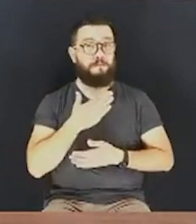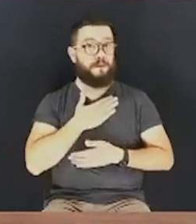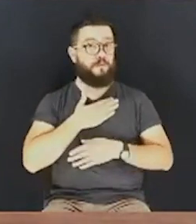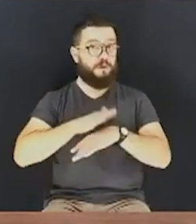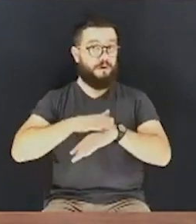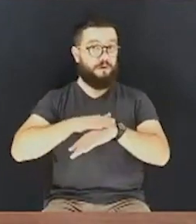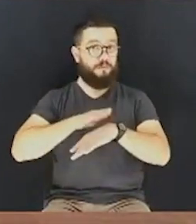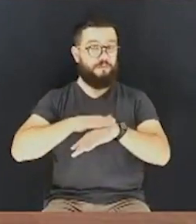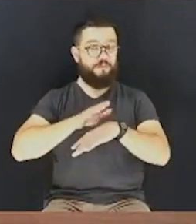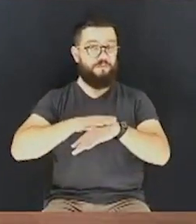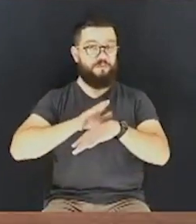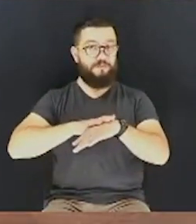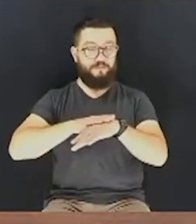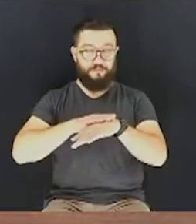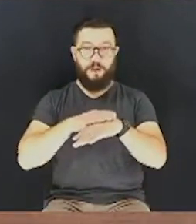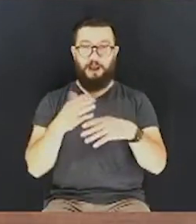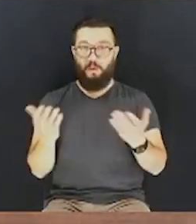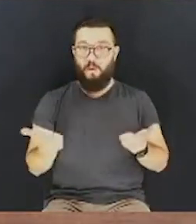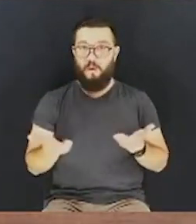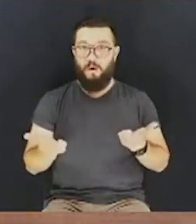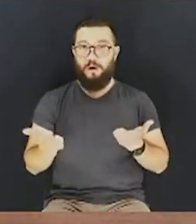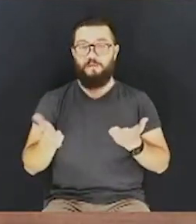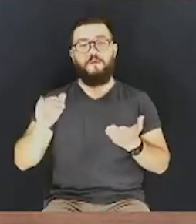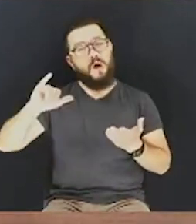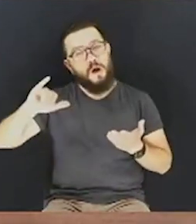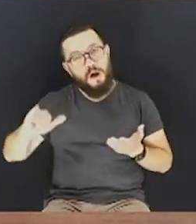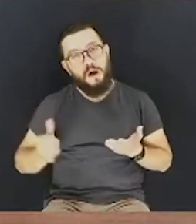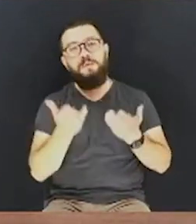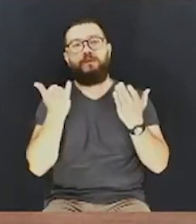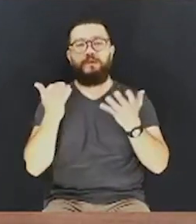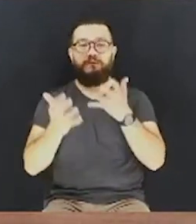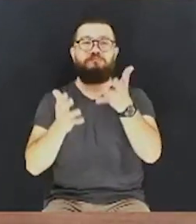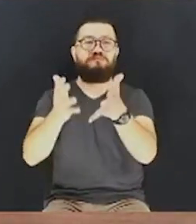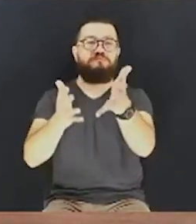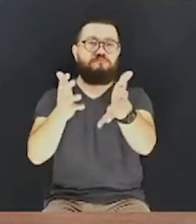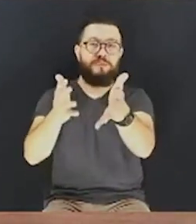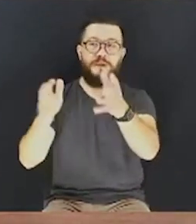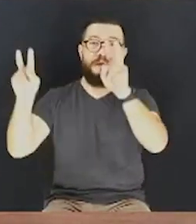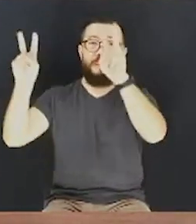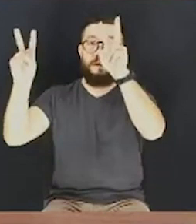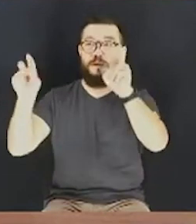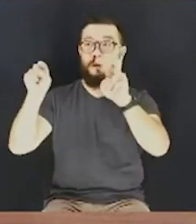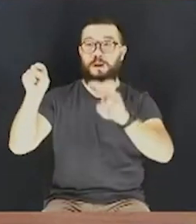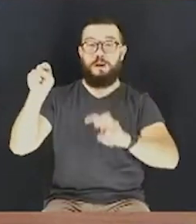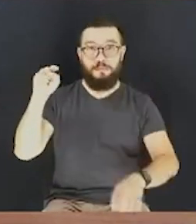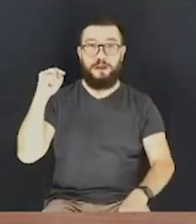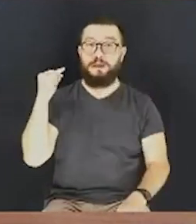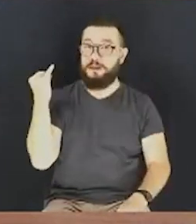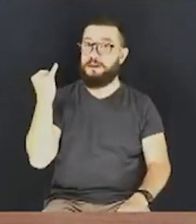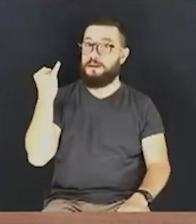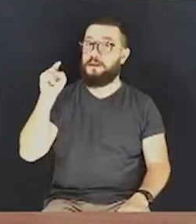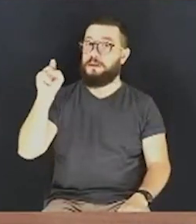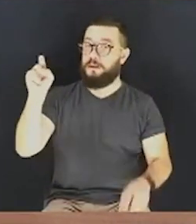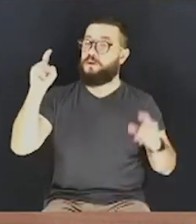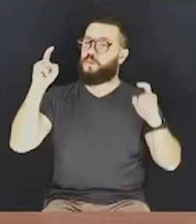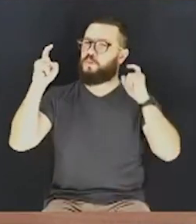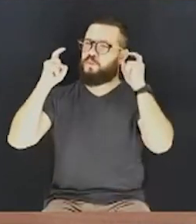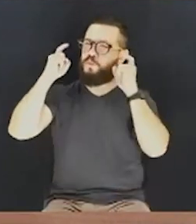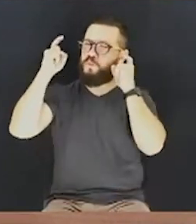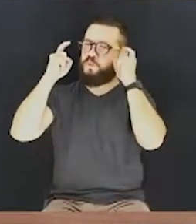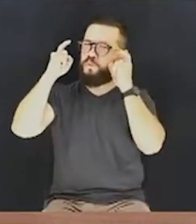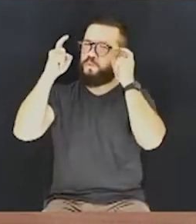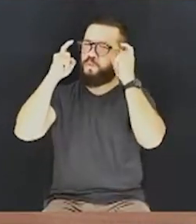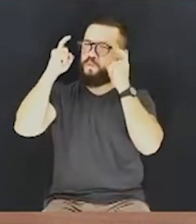tema muito crítico que hoje nos preocupa muito aqui na cidade de Curitiba. Eu quero